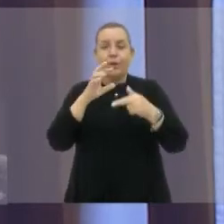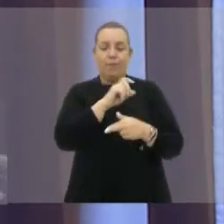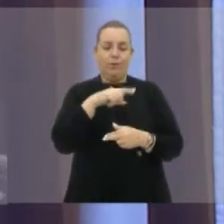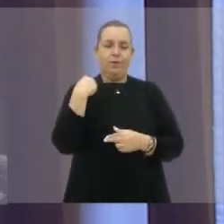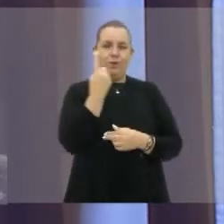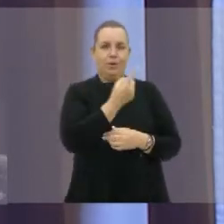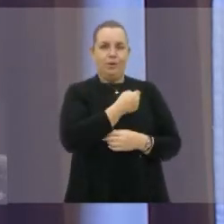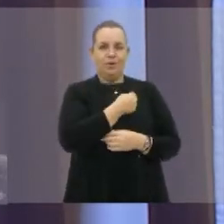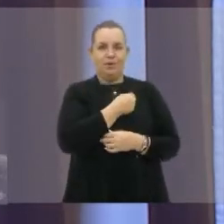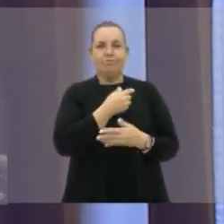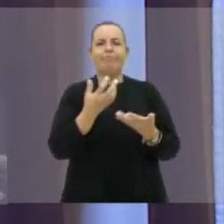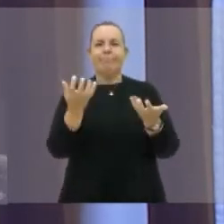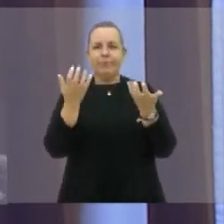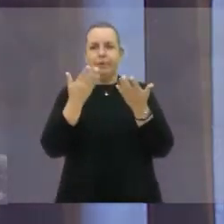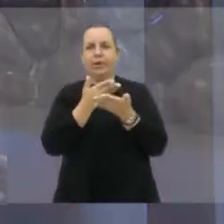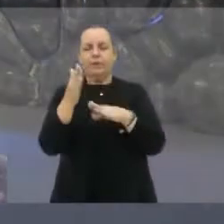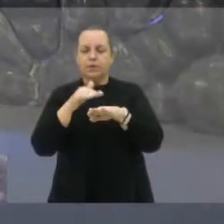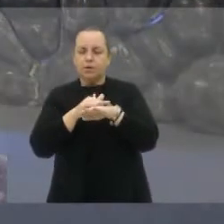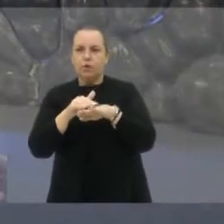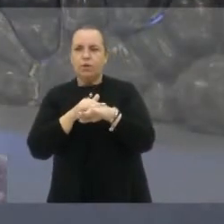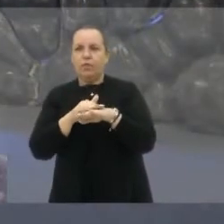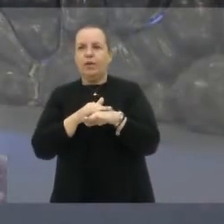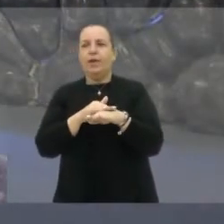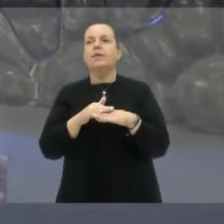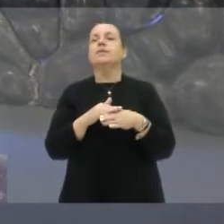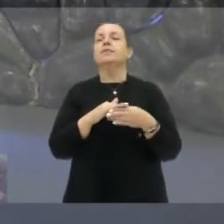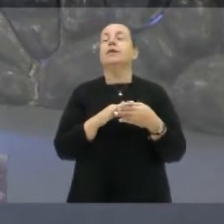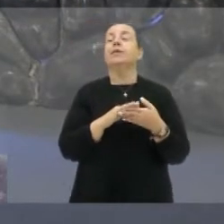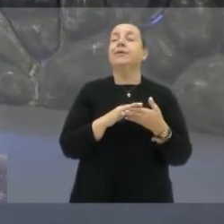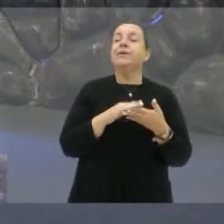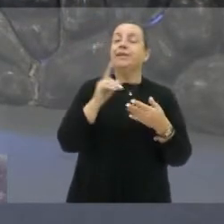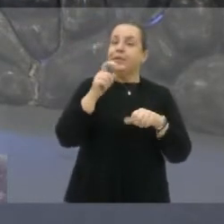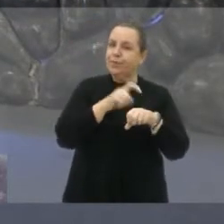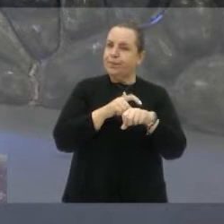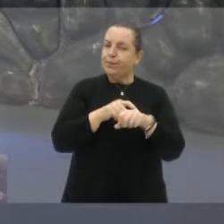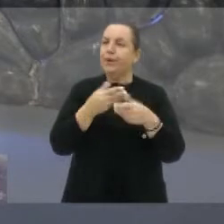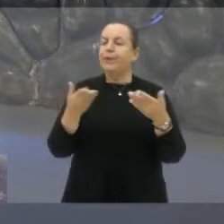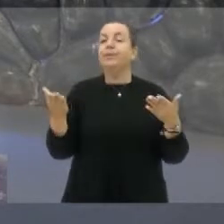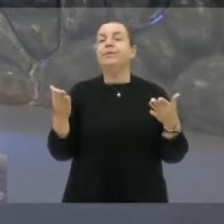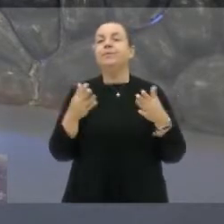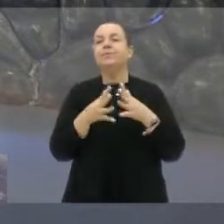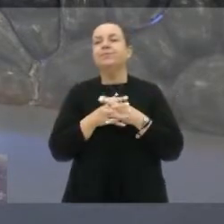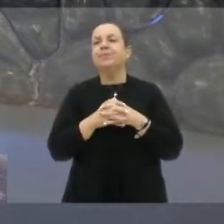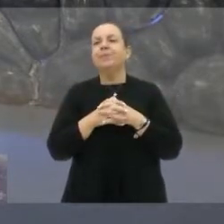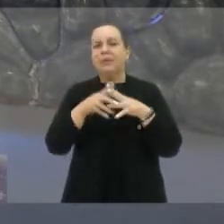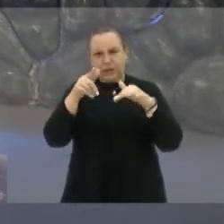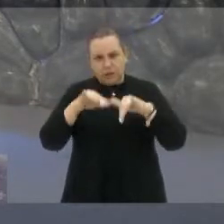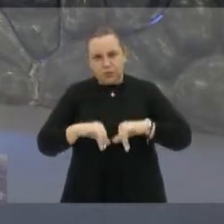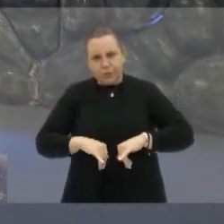voz, eu sei que tem gente agora acompanhando esse momento de louvor,